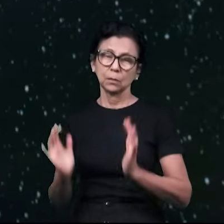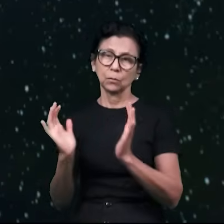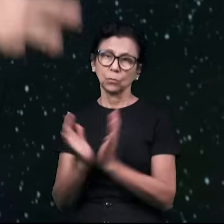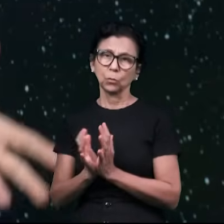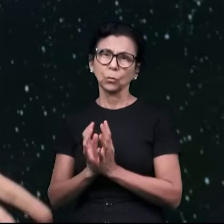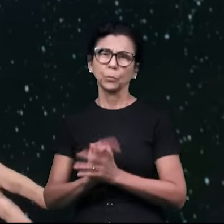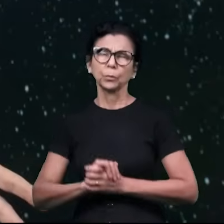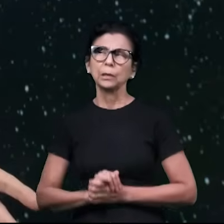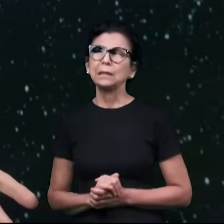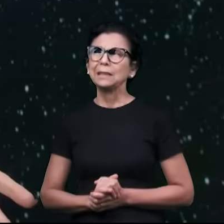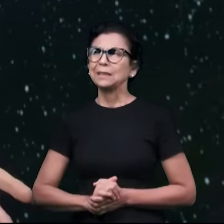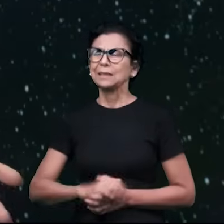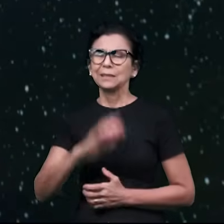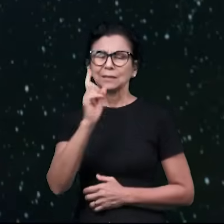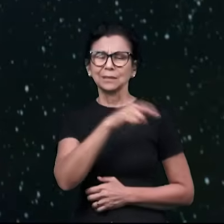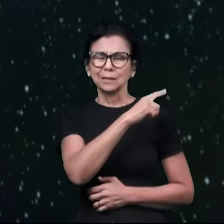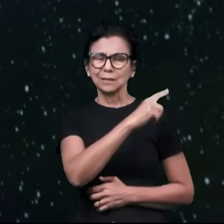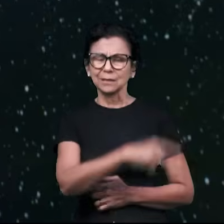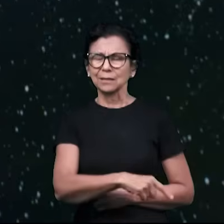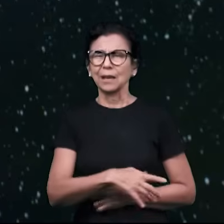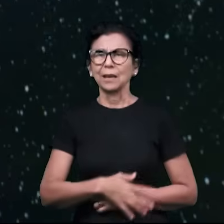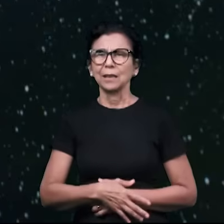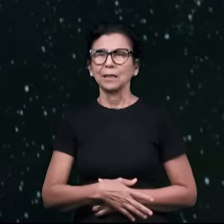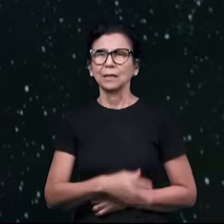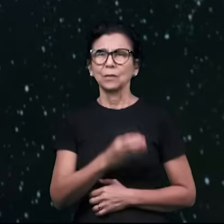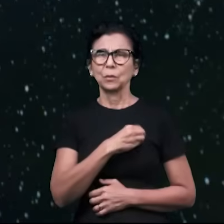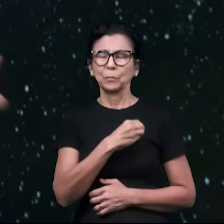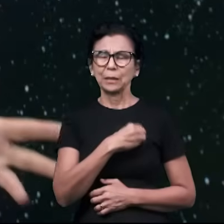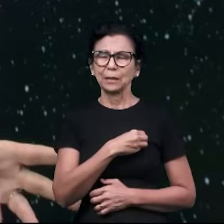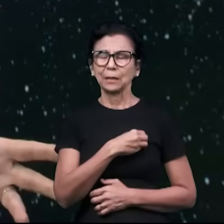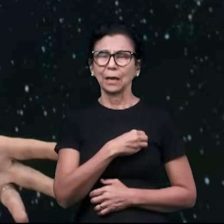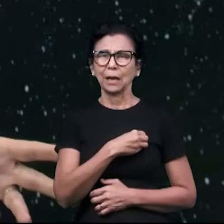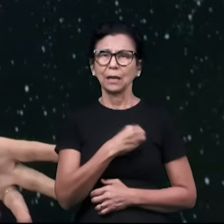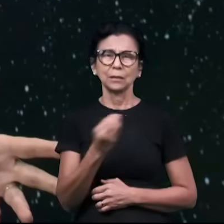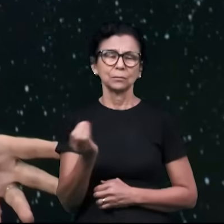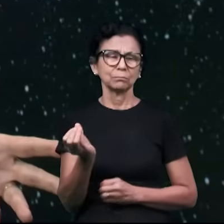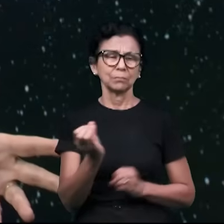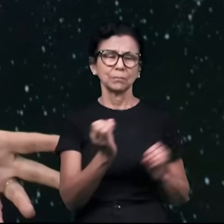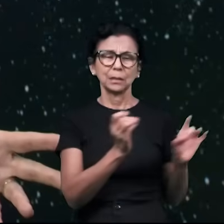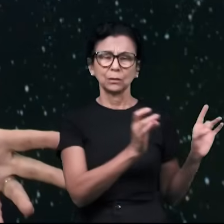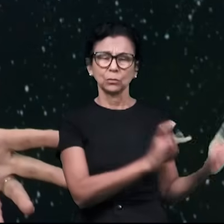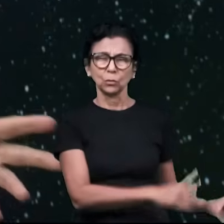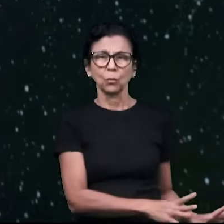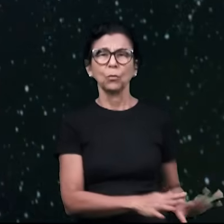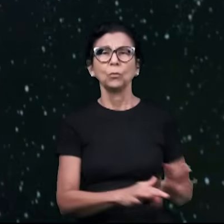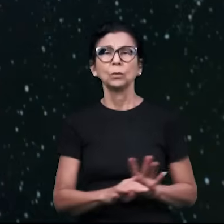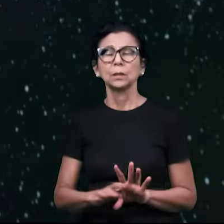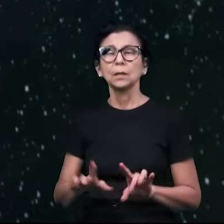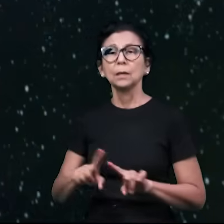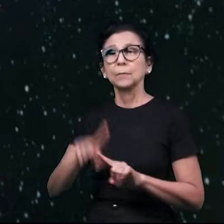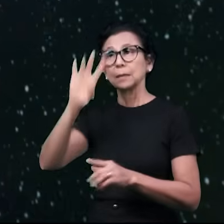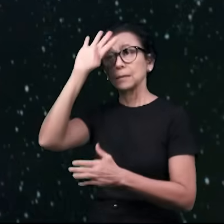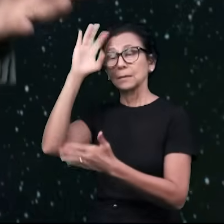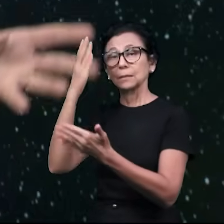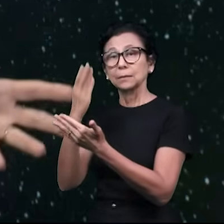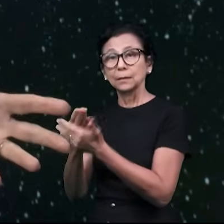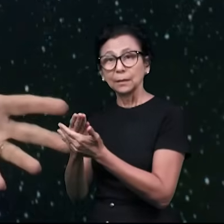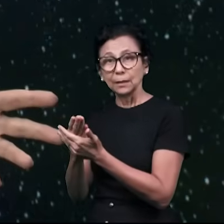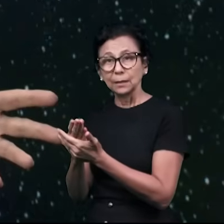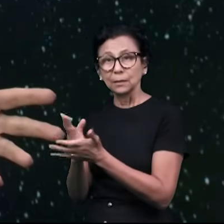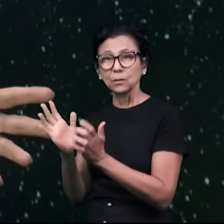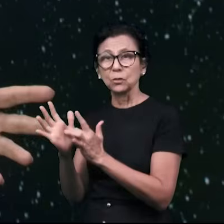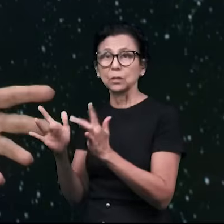estão dispostos a obedecer à palavra e a toda e qualquer revelação do Espírito Santo. Esse é